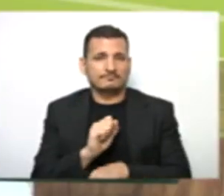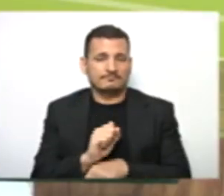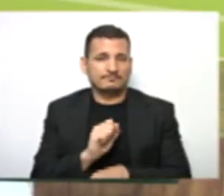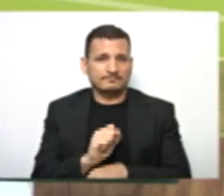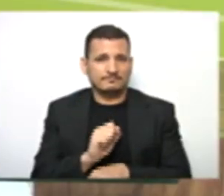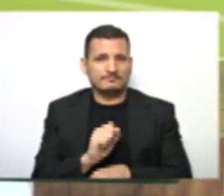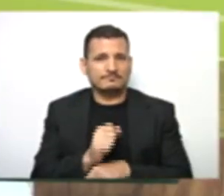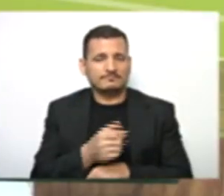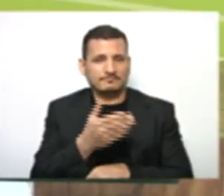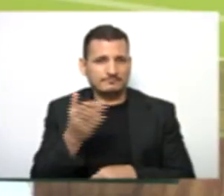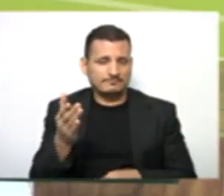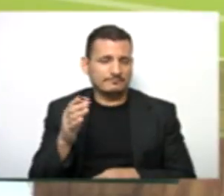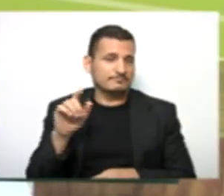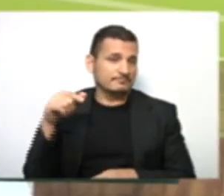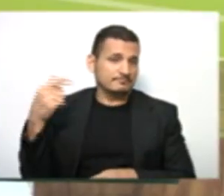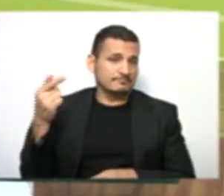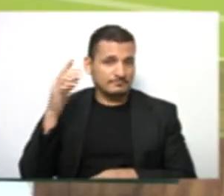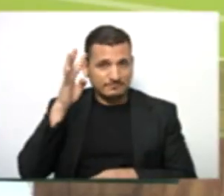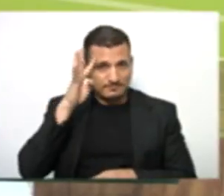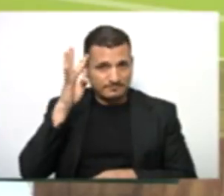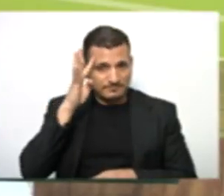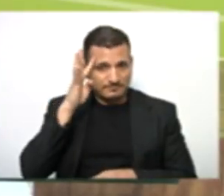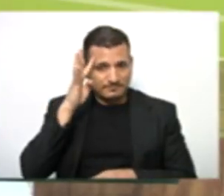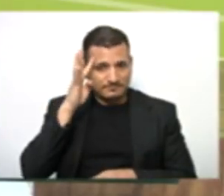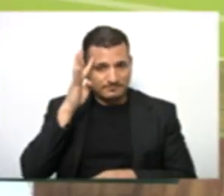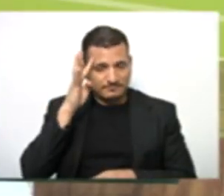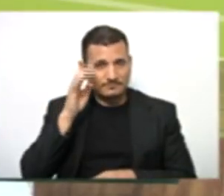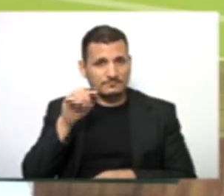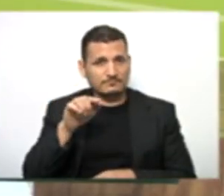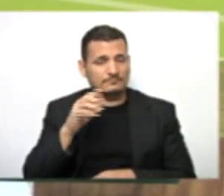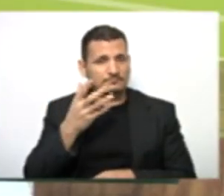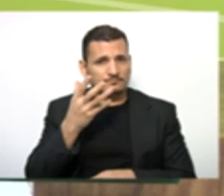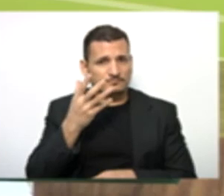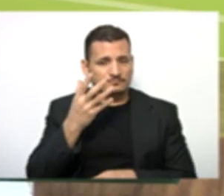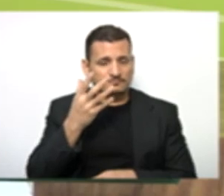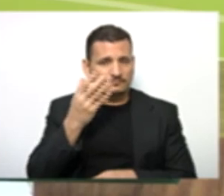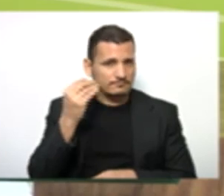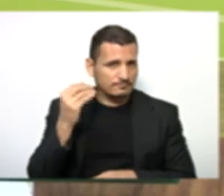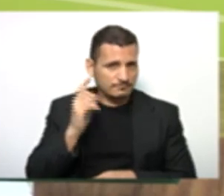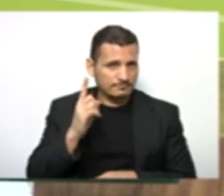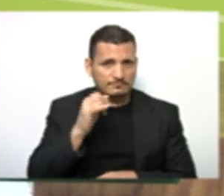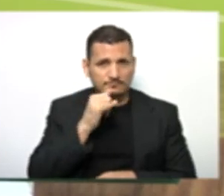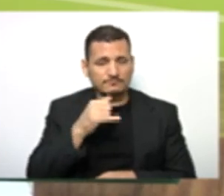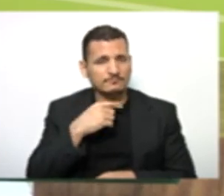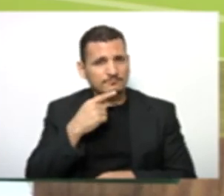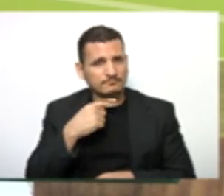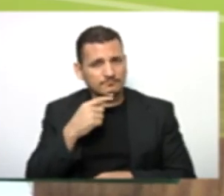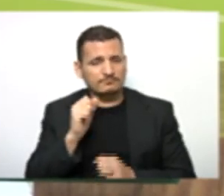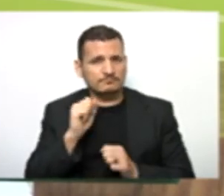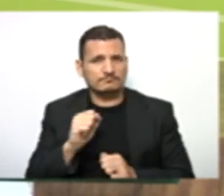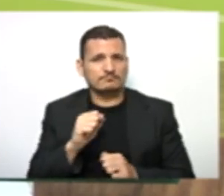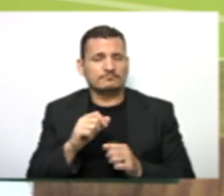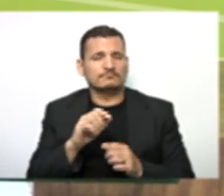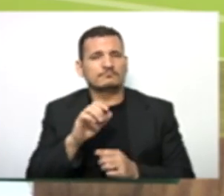então na nossa próxima aula na quarta-feira que vem. E não deixem, se vocês tiverem dúvida, de entrar em contato